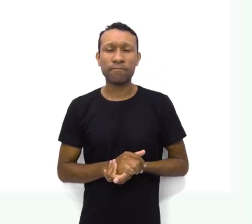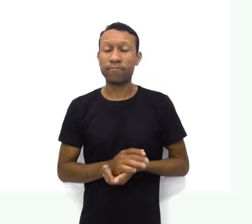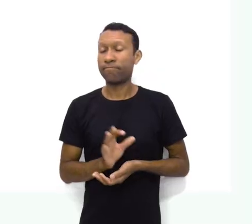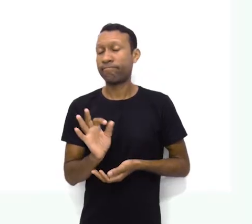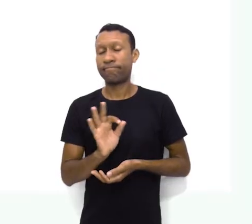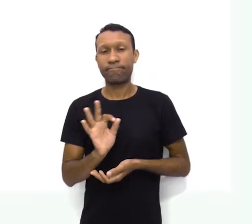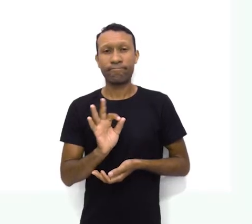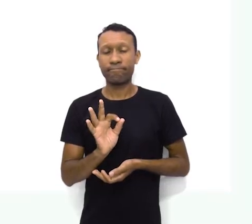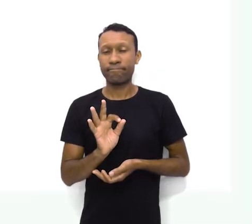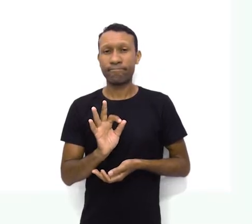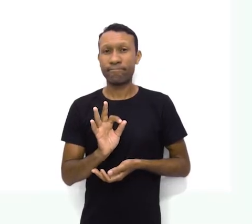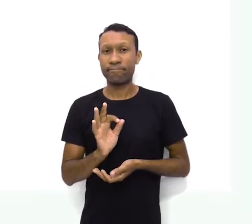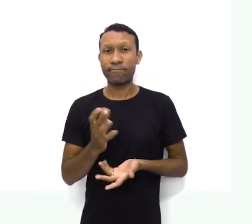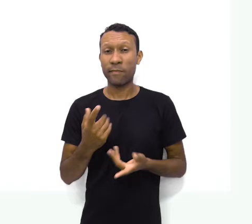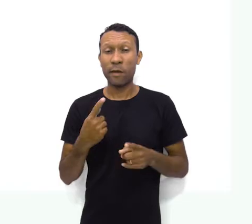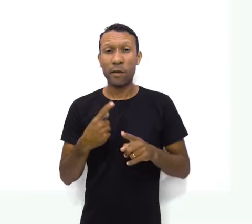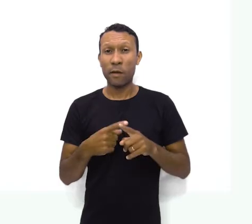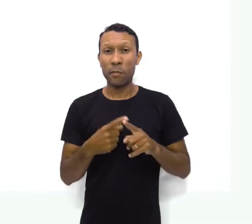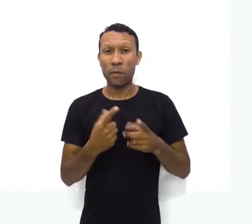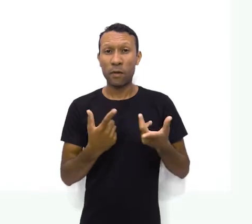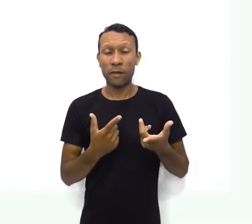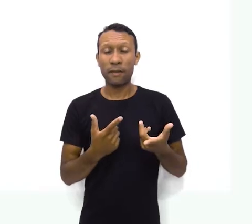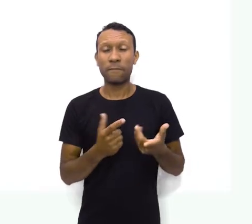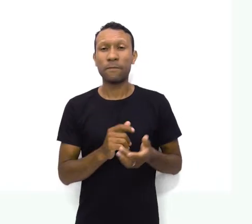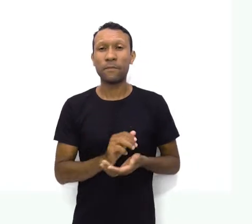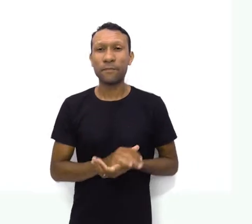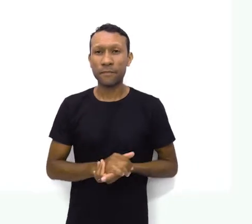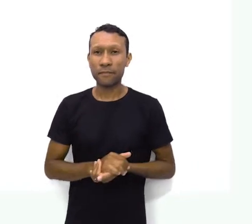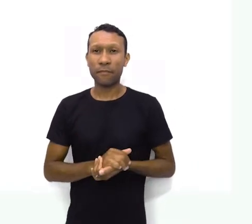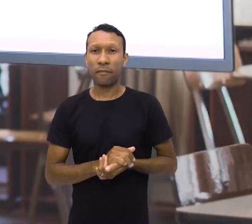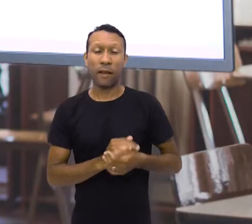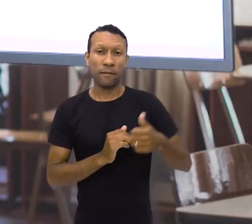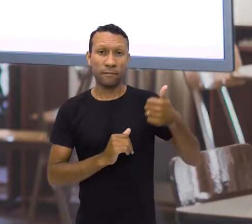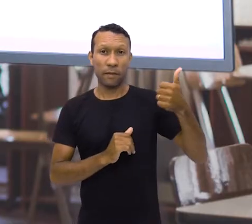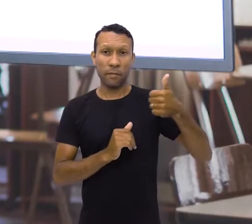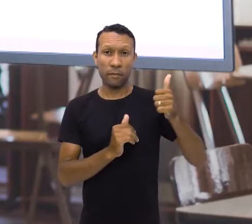Não. Na figura 1,